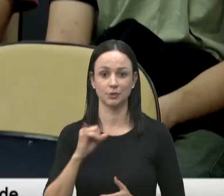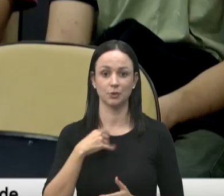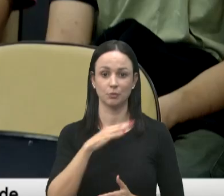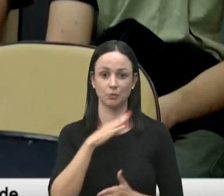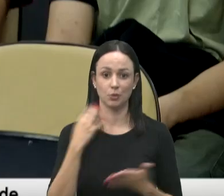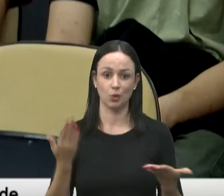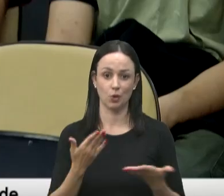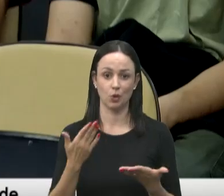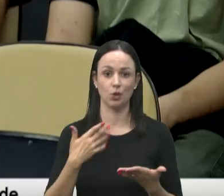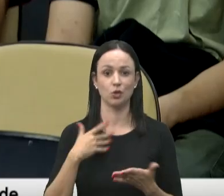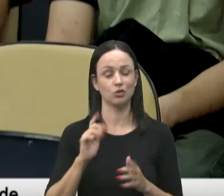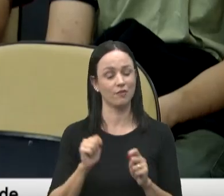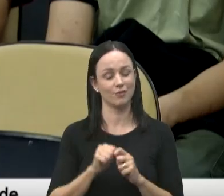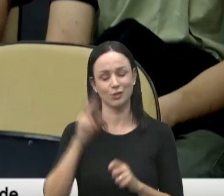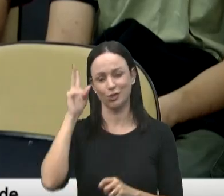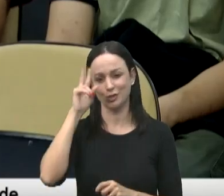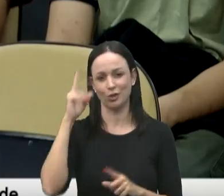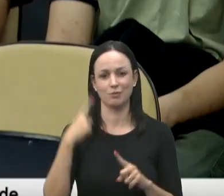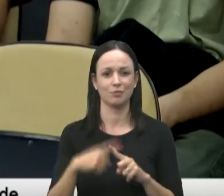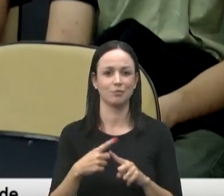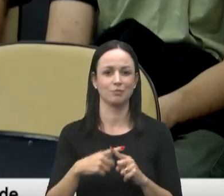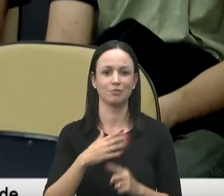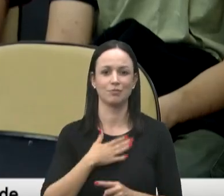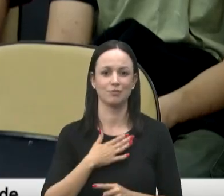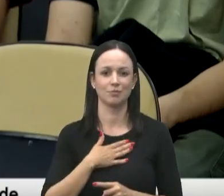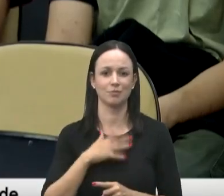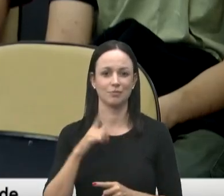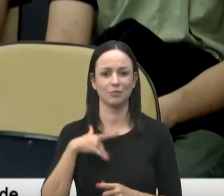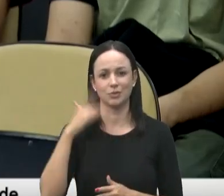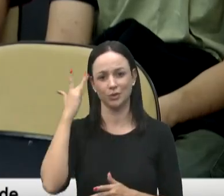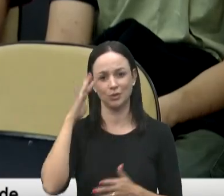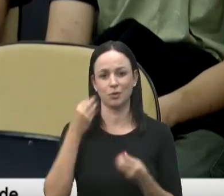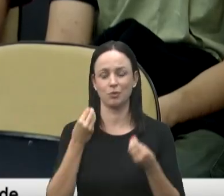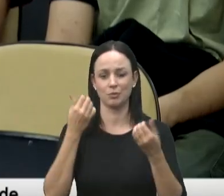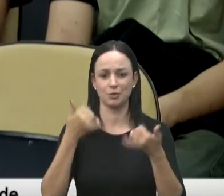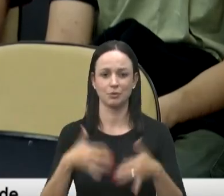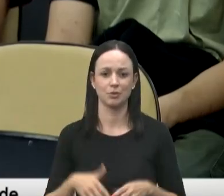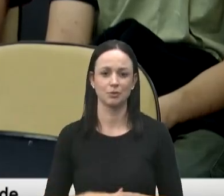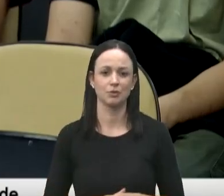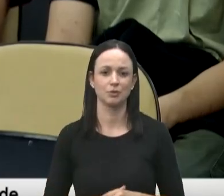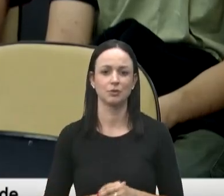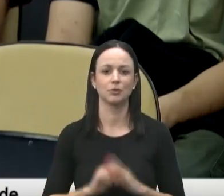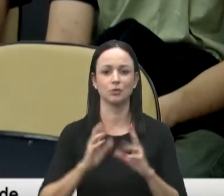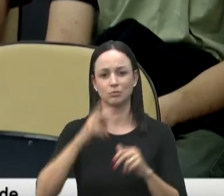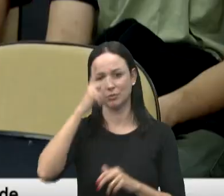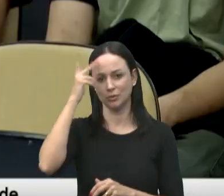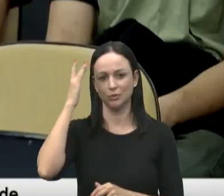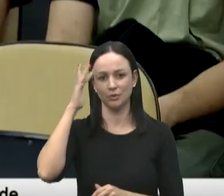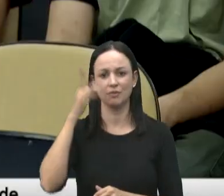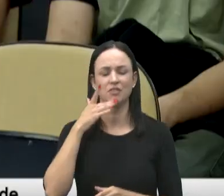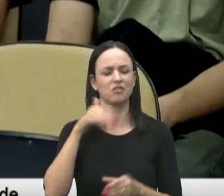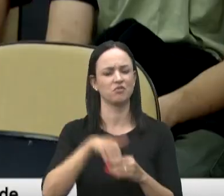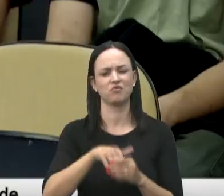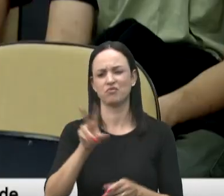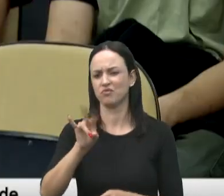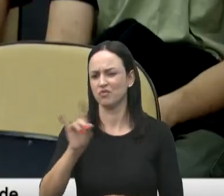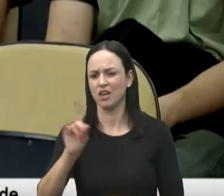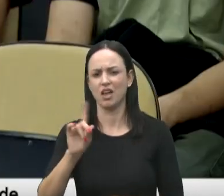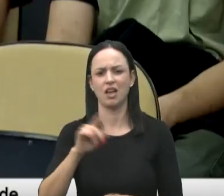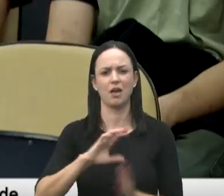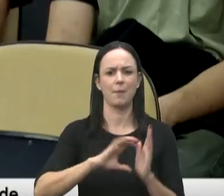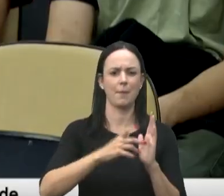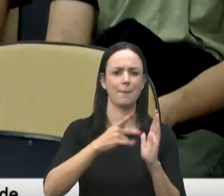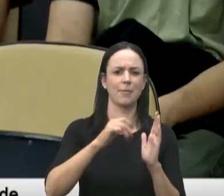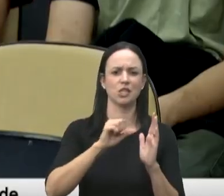já fiz história, né? Porque, para mim, é algo que eu nem sei explicar. E todo mundo dizia que eu não ia me eleger, que vai para o PSOL, vai